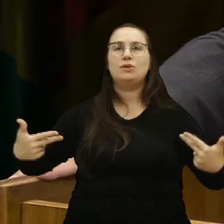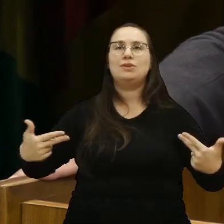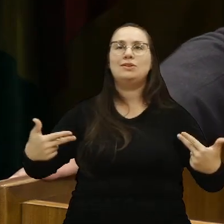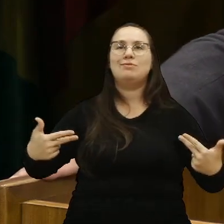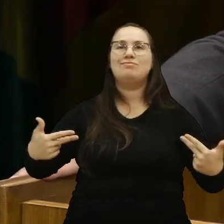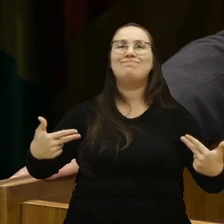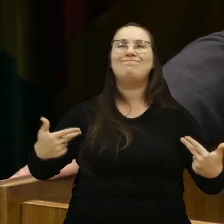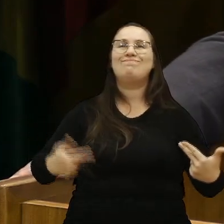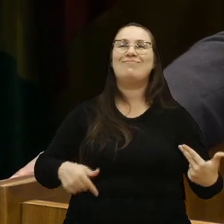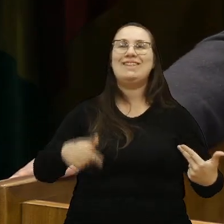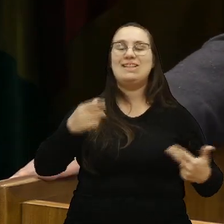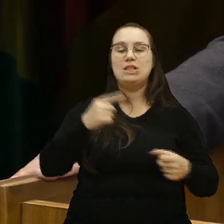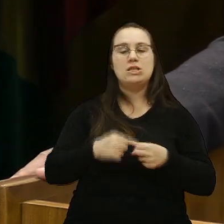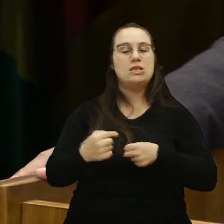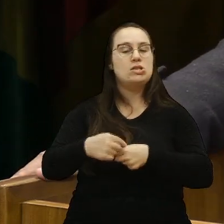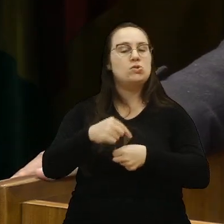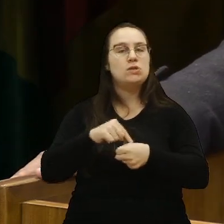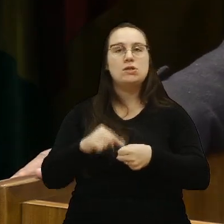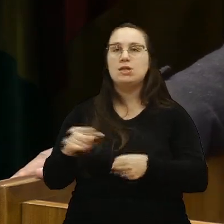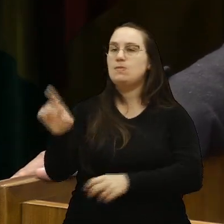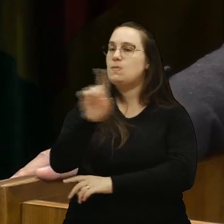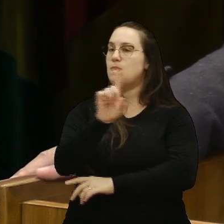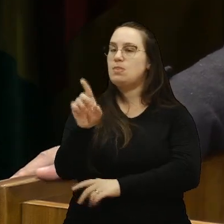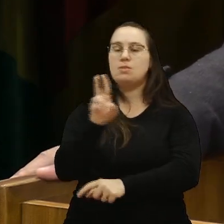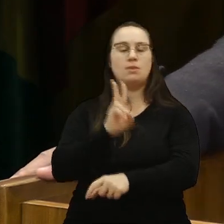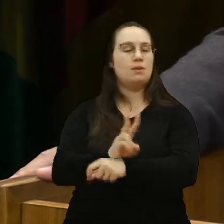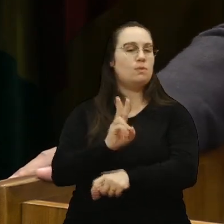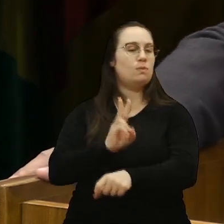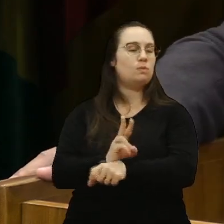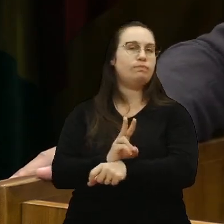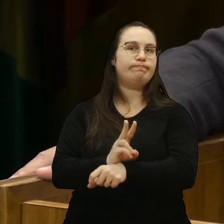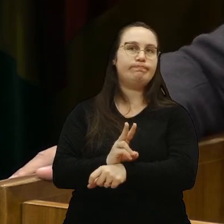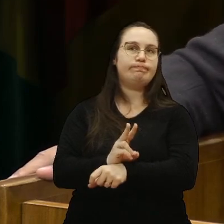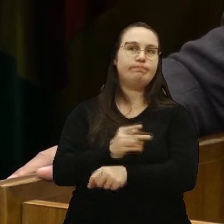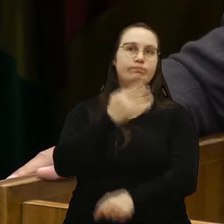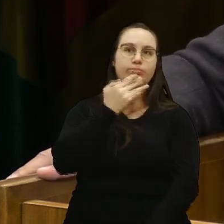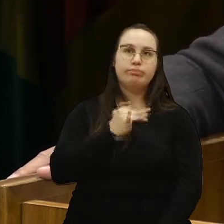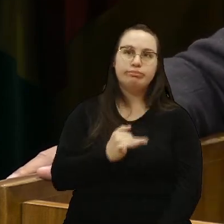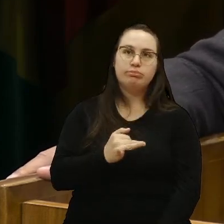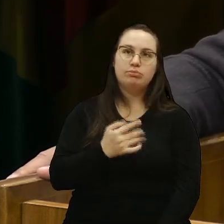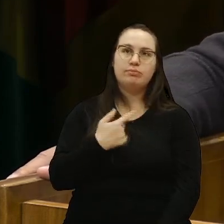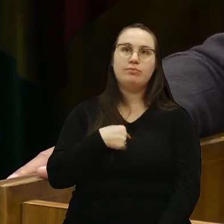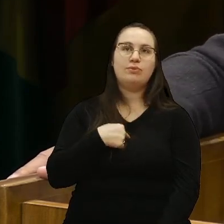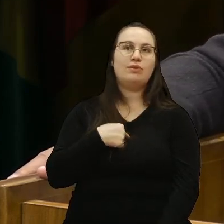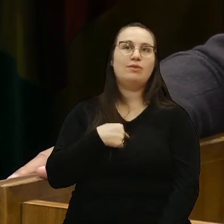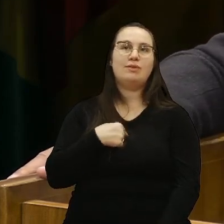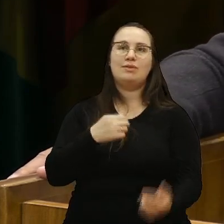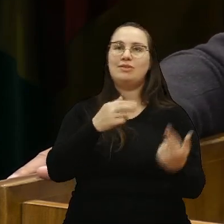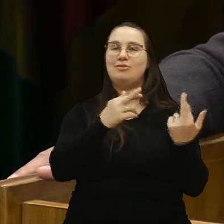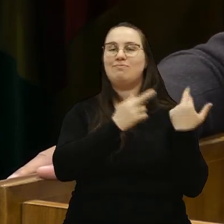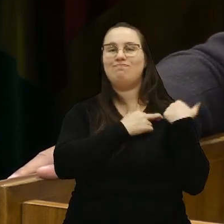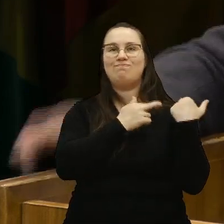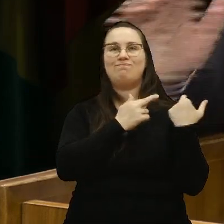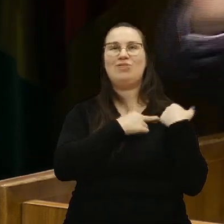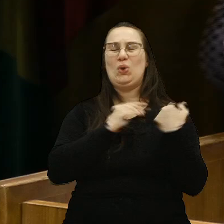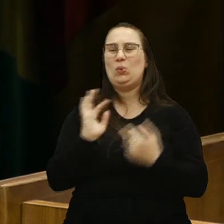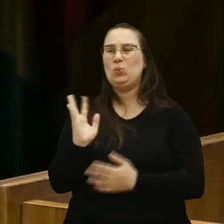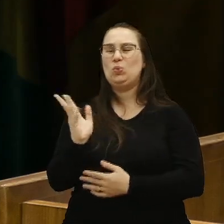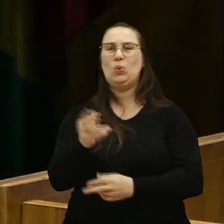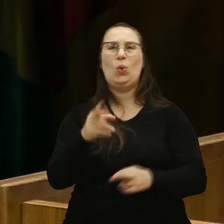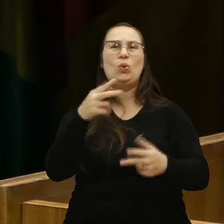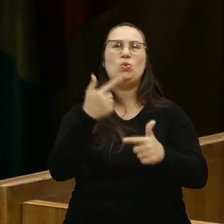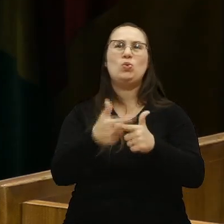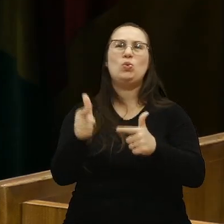se a nossa cidade não cuida das crianças, nós vamos seguir sendo fadados a todos os problemas. E aí